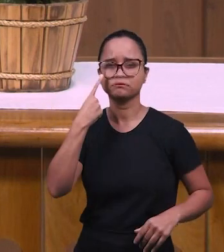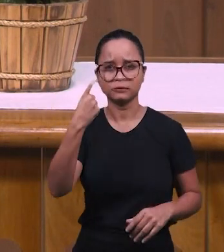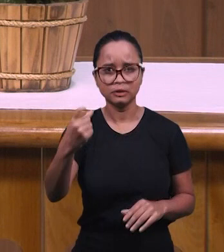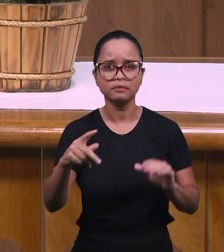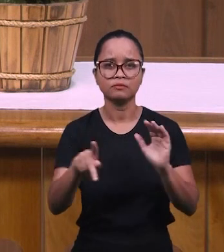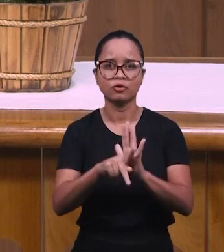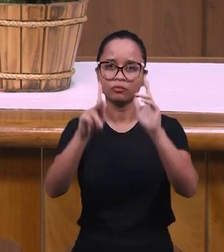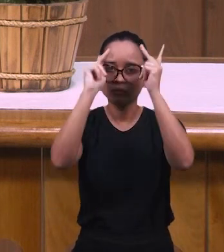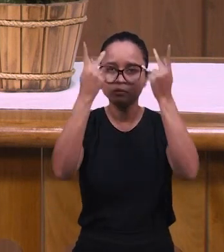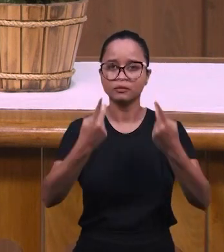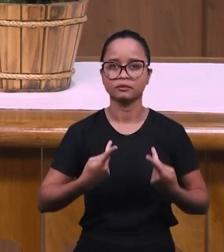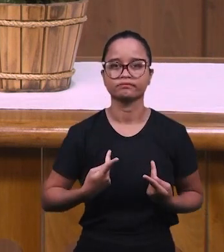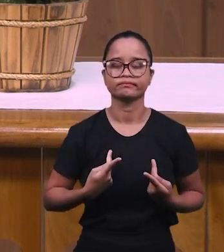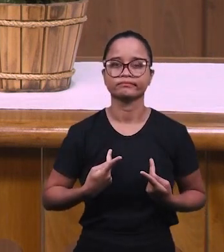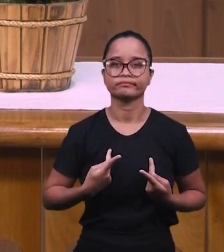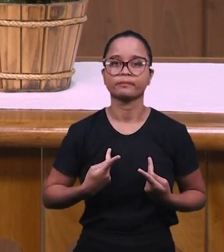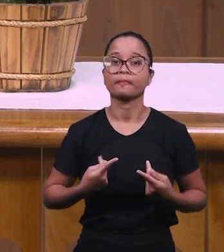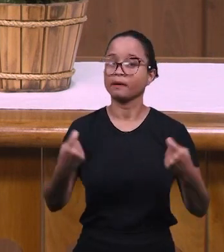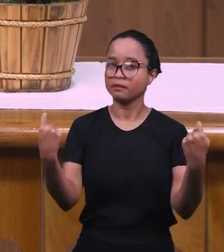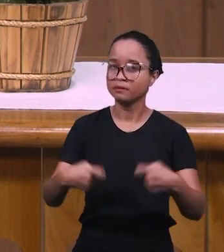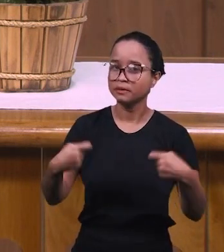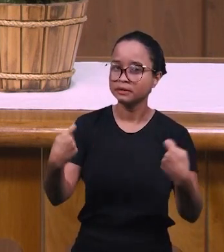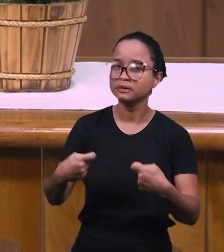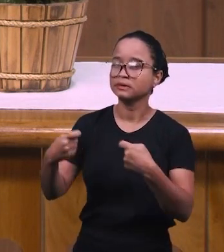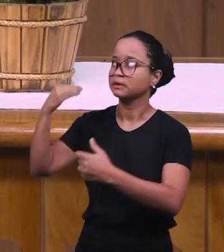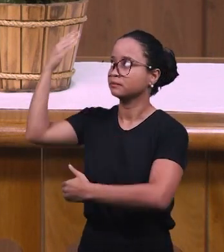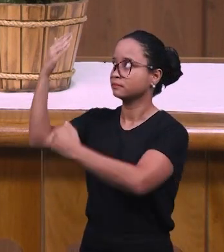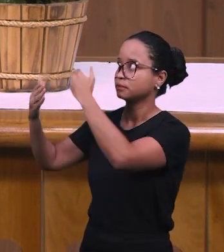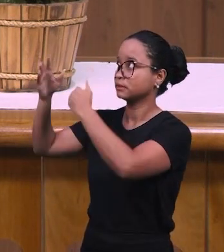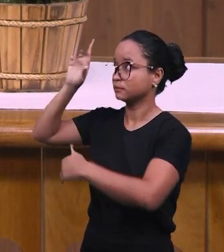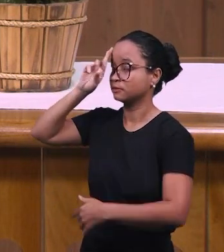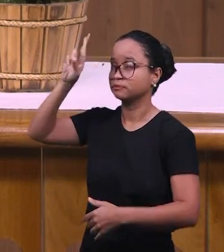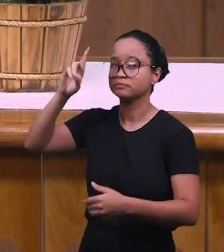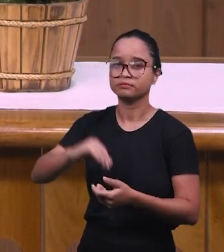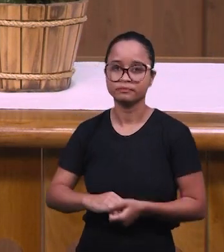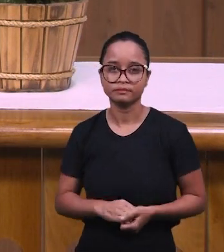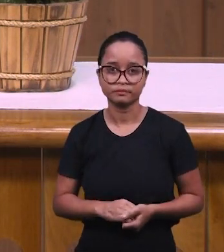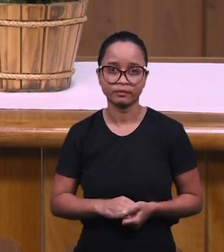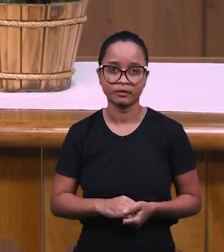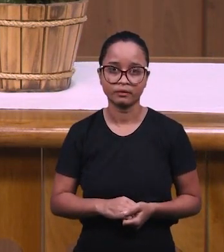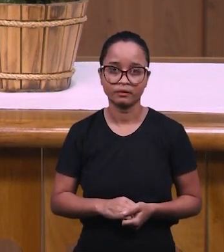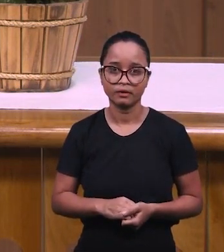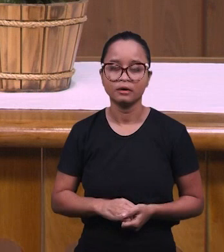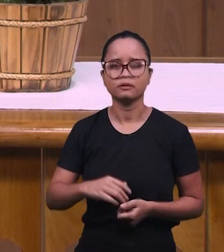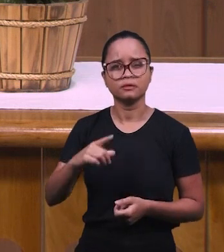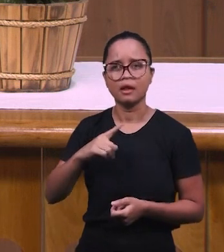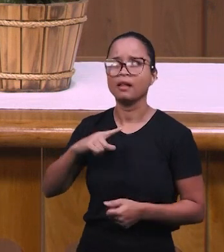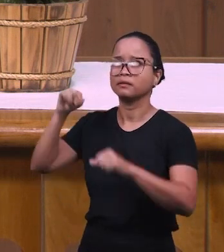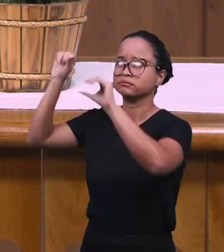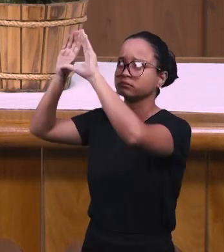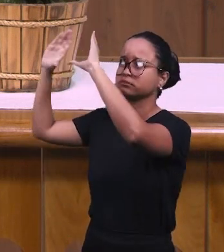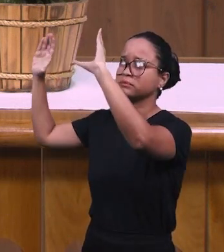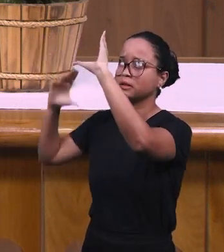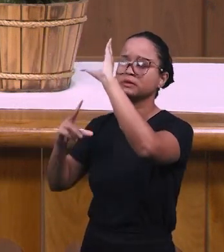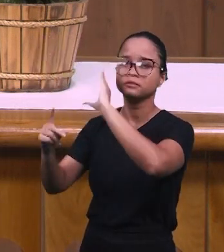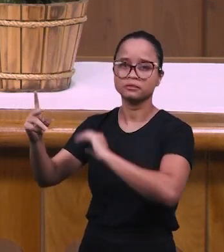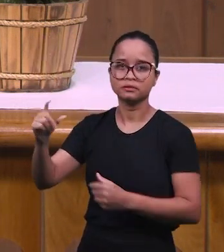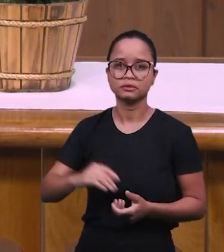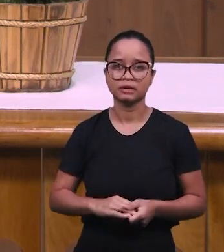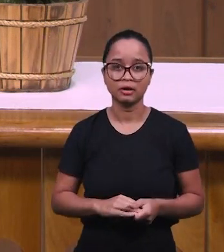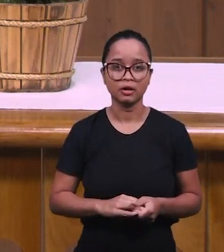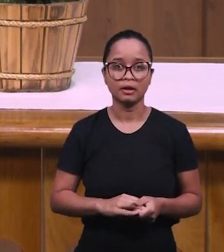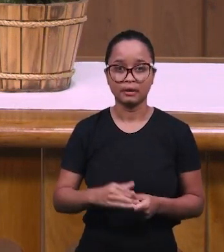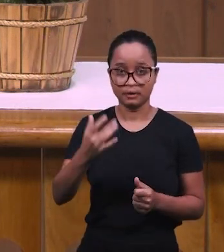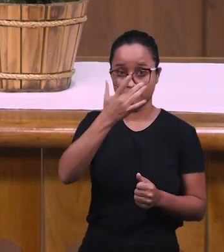tem necessidade de estar na presença do Senhor, de ouvir falar do reino dos céus. E a multidão se